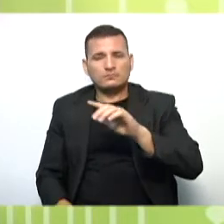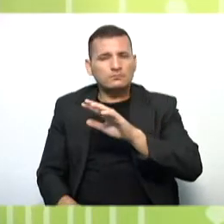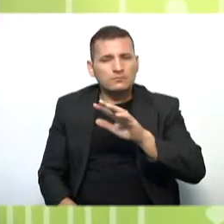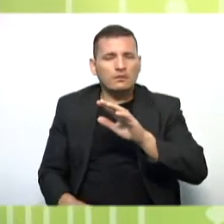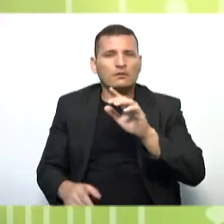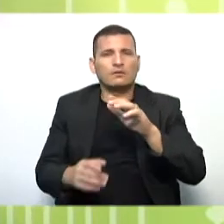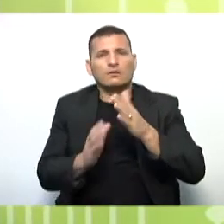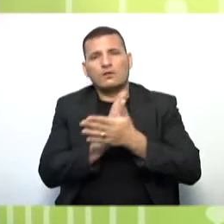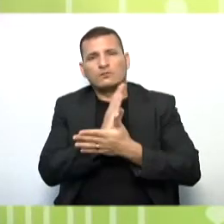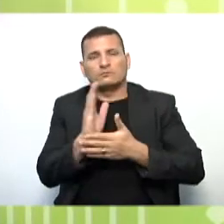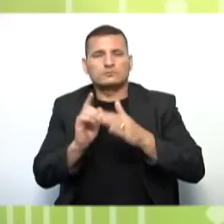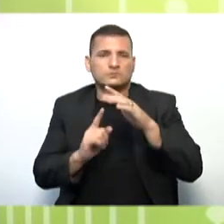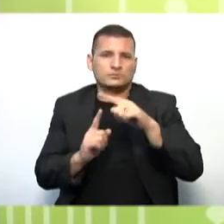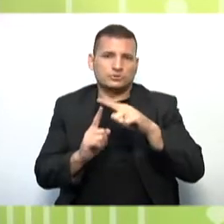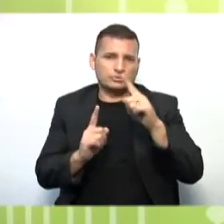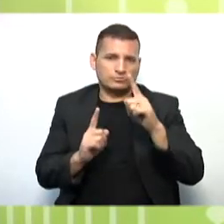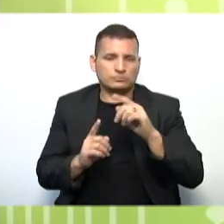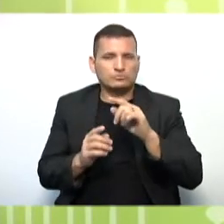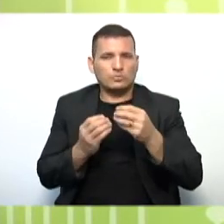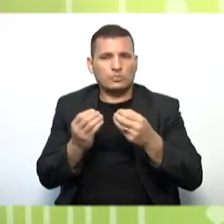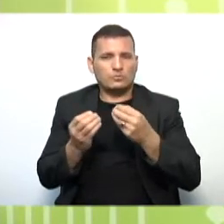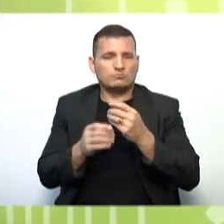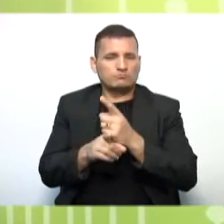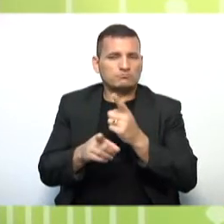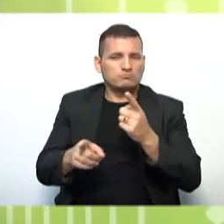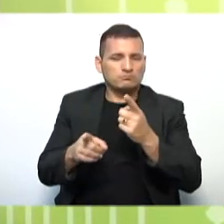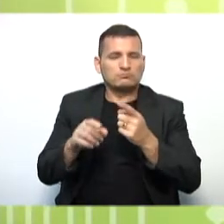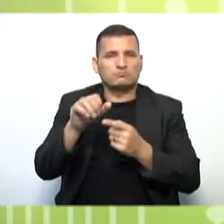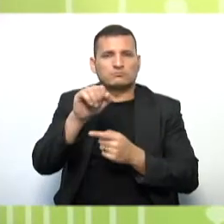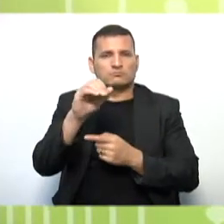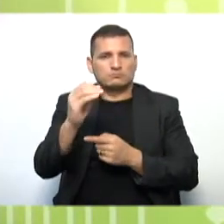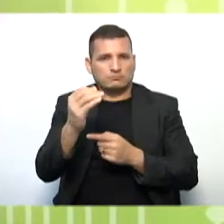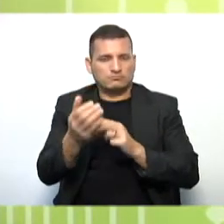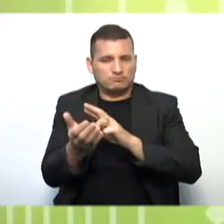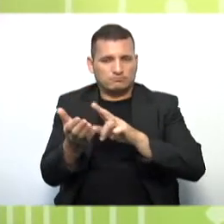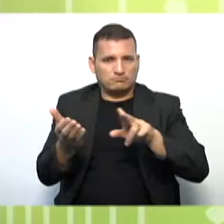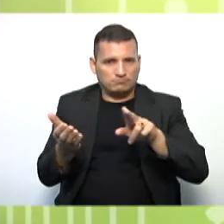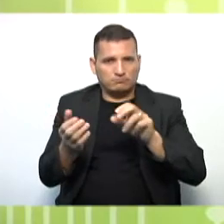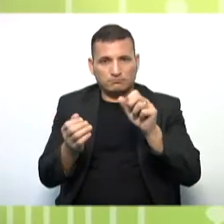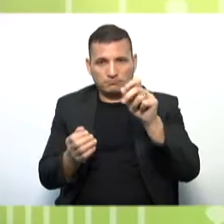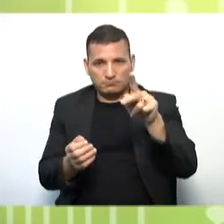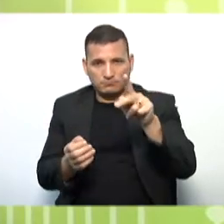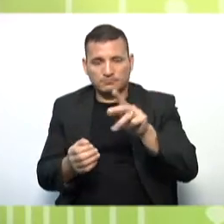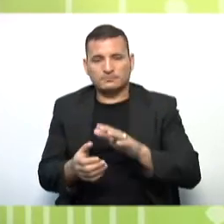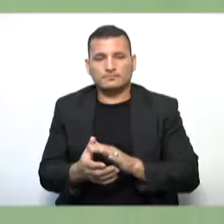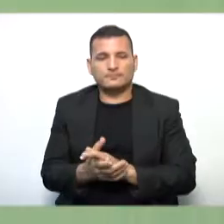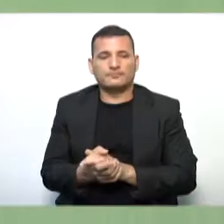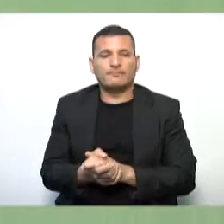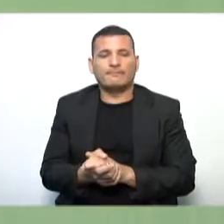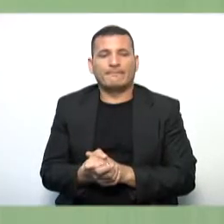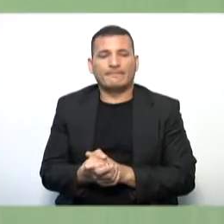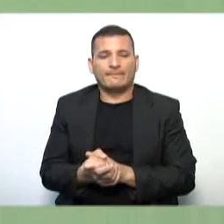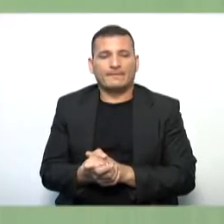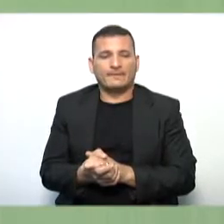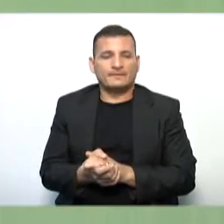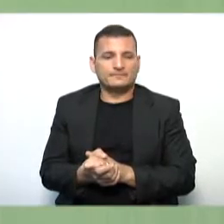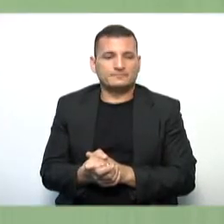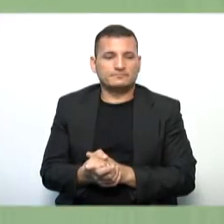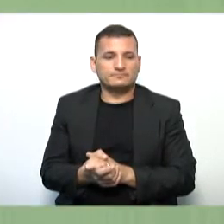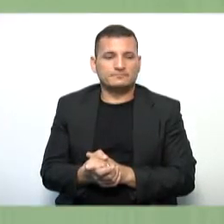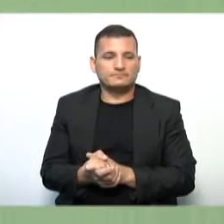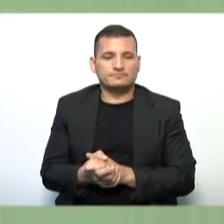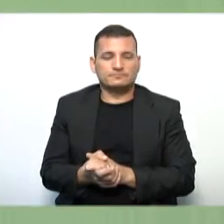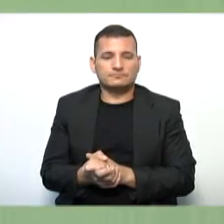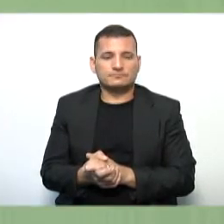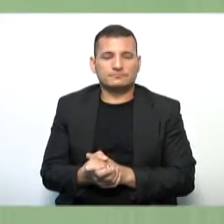né, algumas formas de a gente identificar os tipos de sistemas operacionais, ok? Então, para isso, só